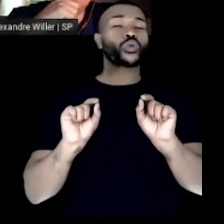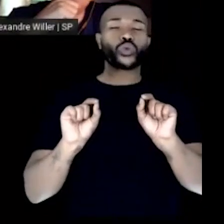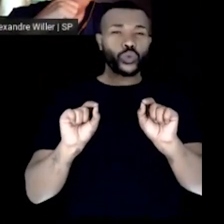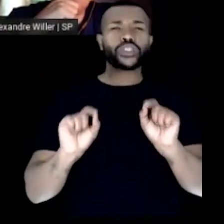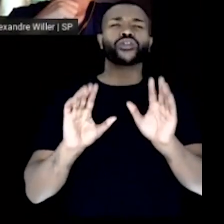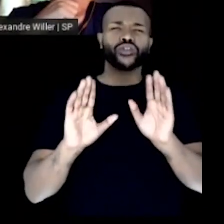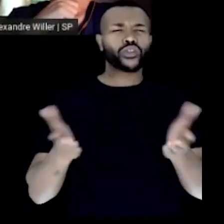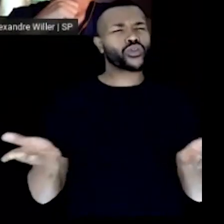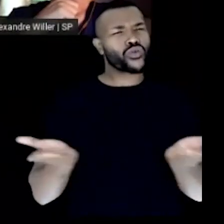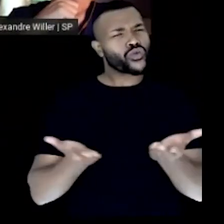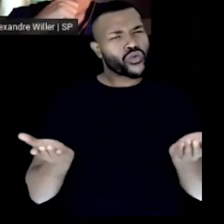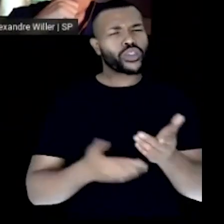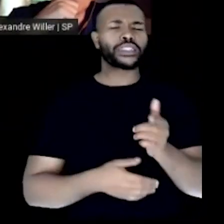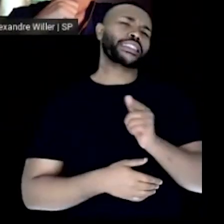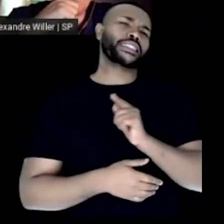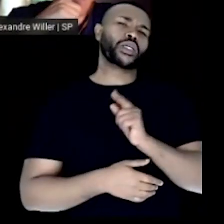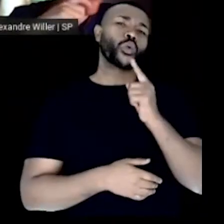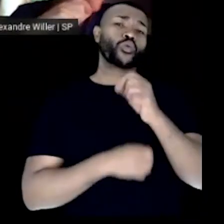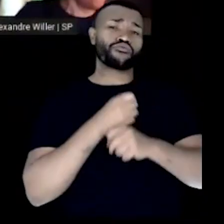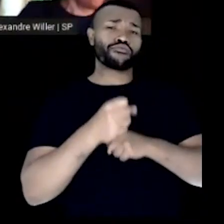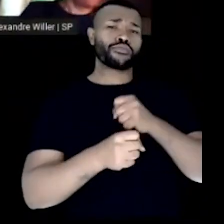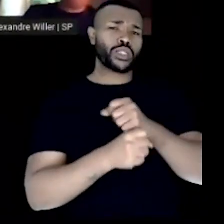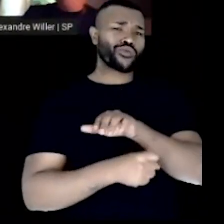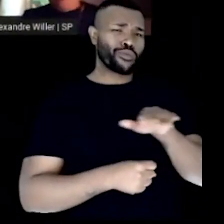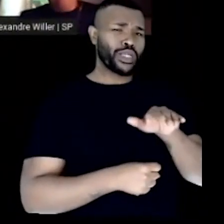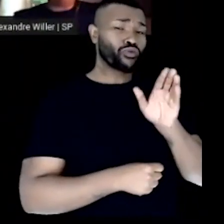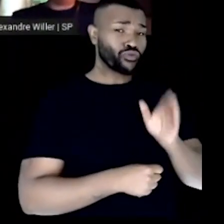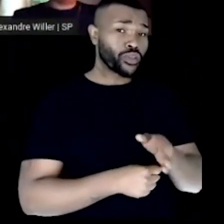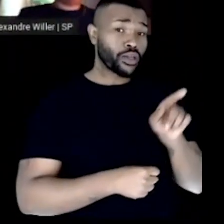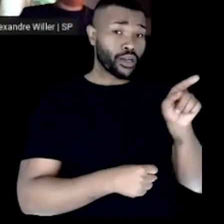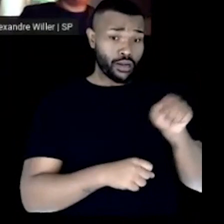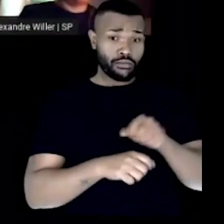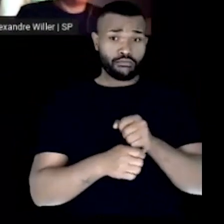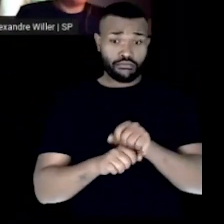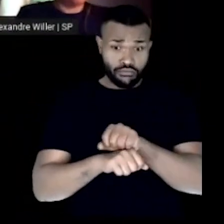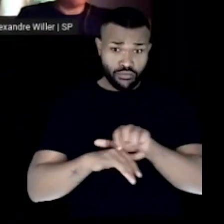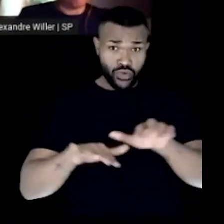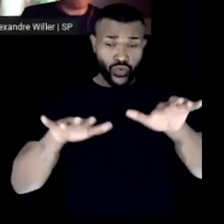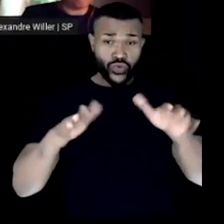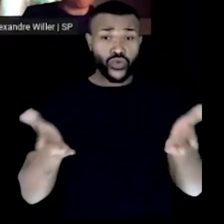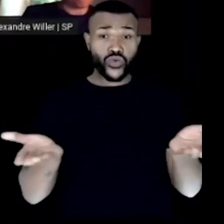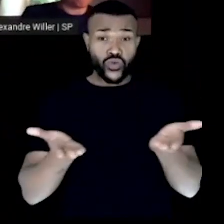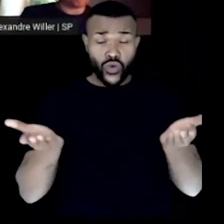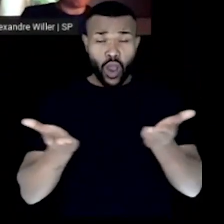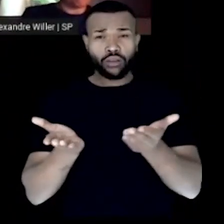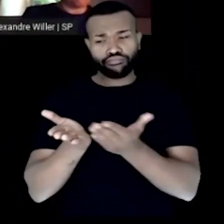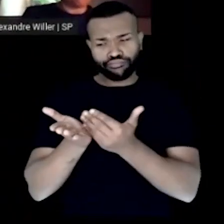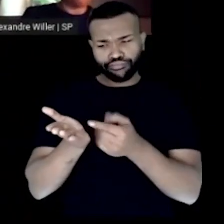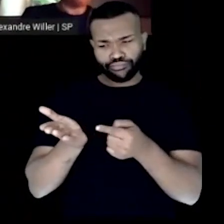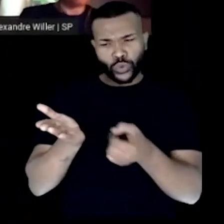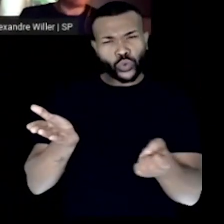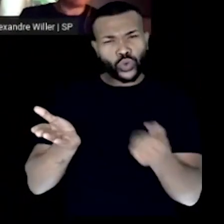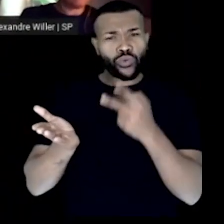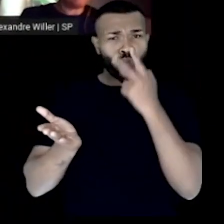é interessante porque hoje, assim, tem cerca de um ano e meio, né, desde que ele saiu para o mundo, agora com